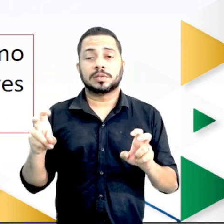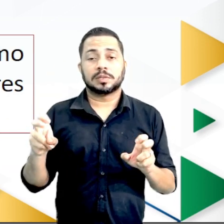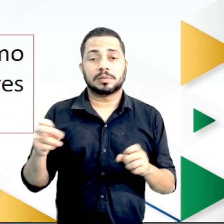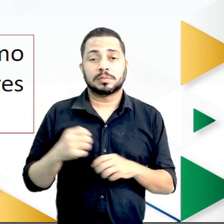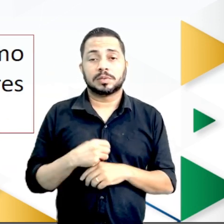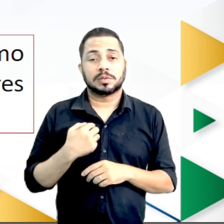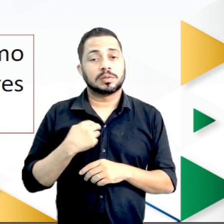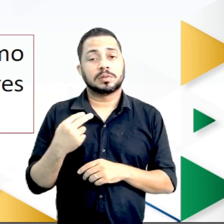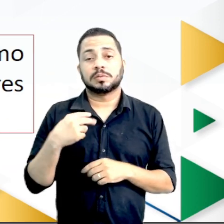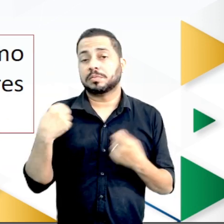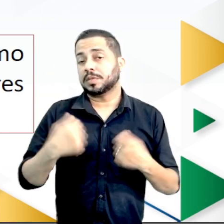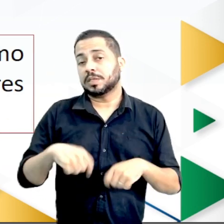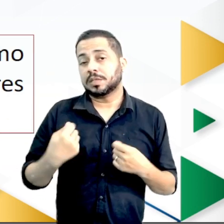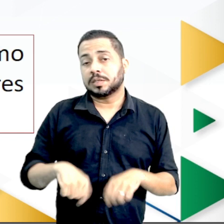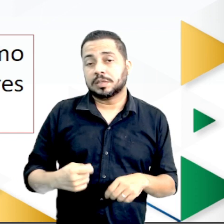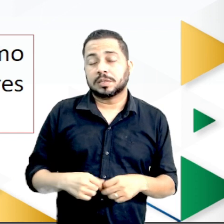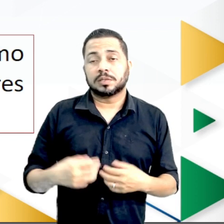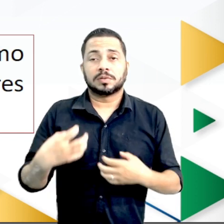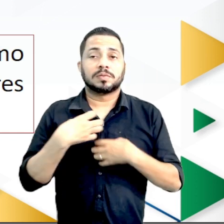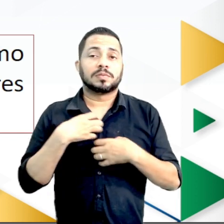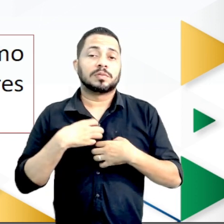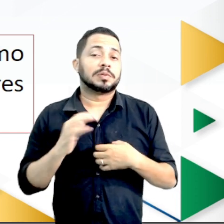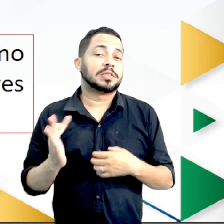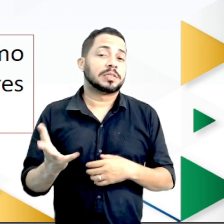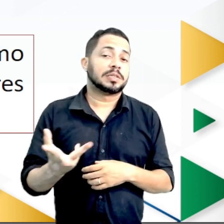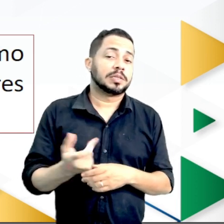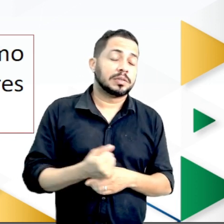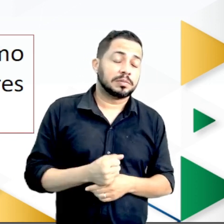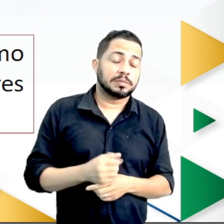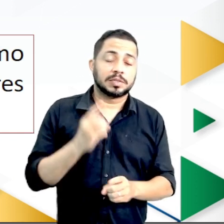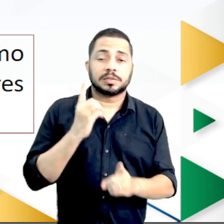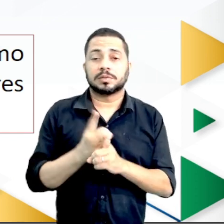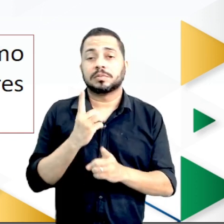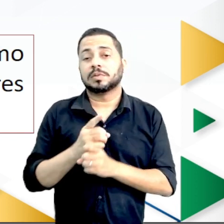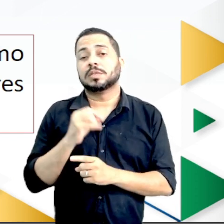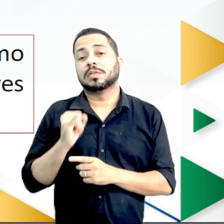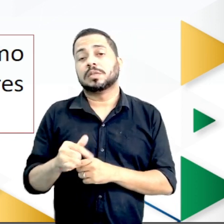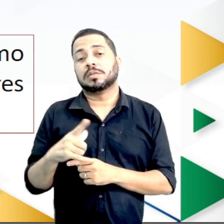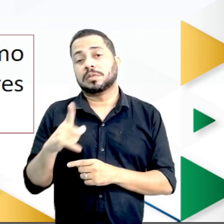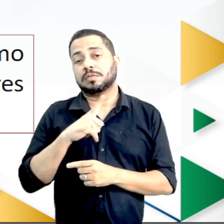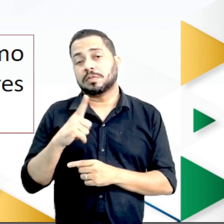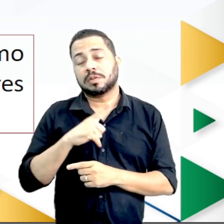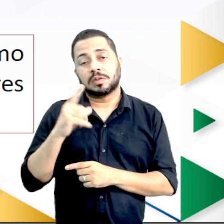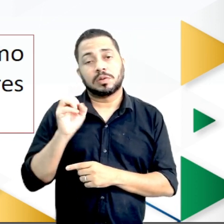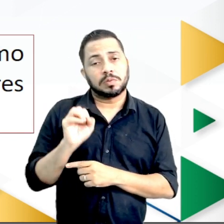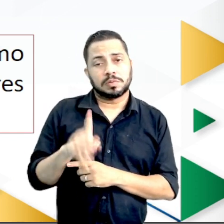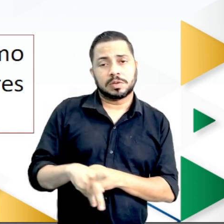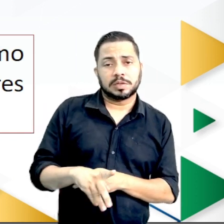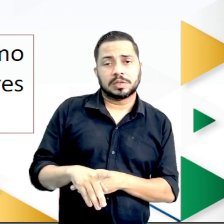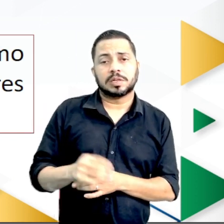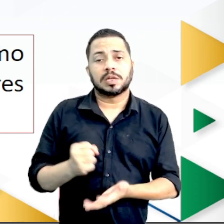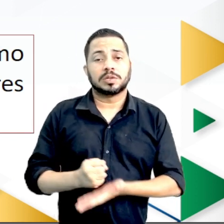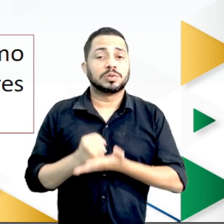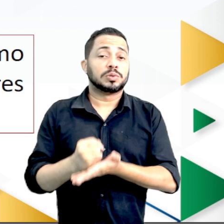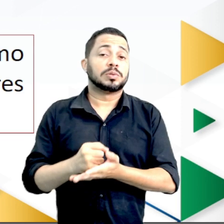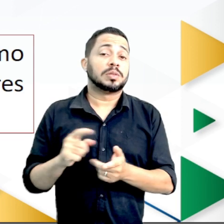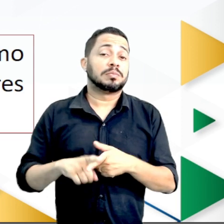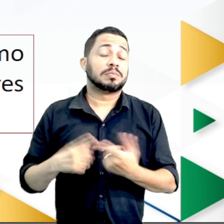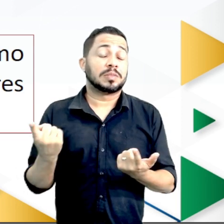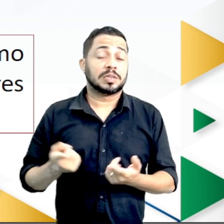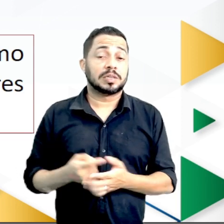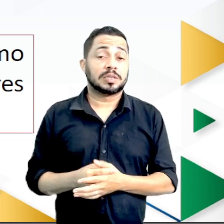não preciso, por exemplo, de uma fórmula geral para descobrir. Se eu tiver, beleza, tá? Ajuda. Mas